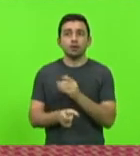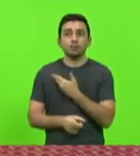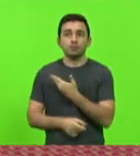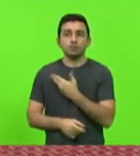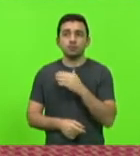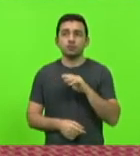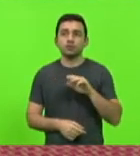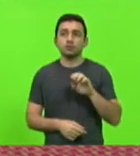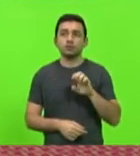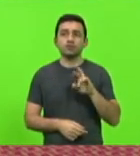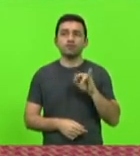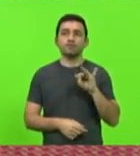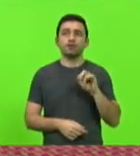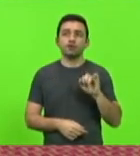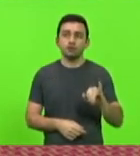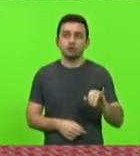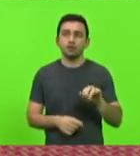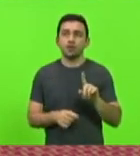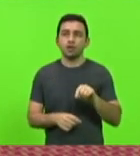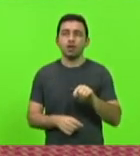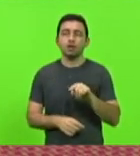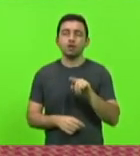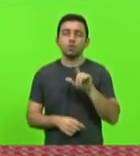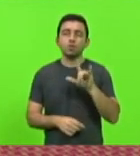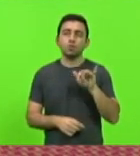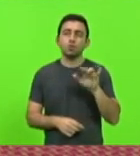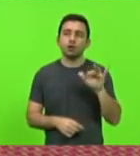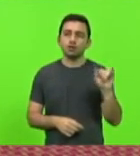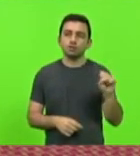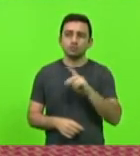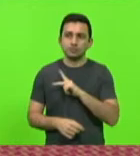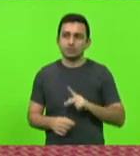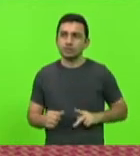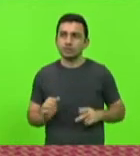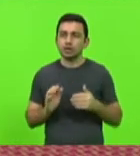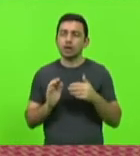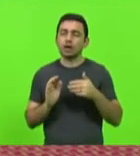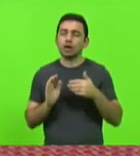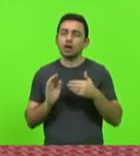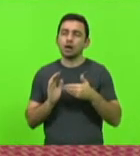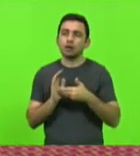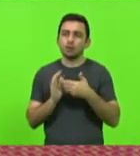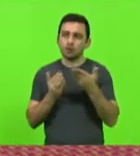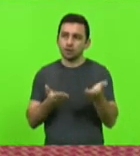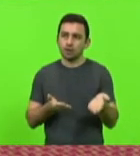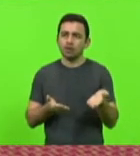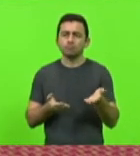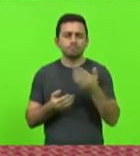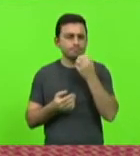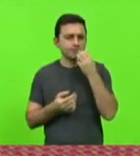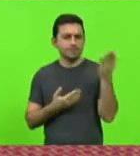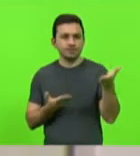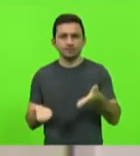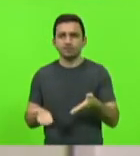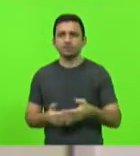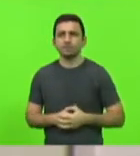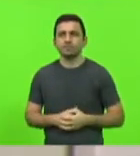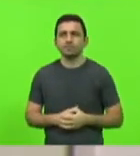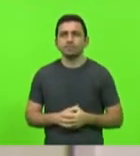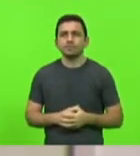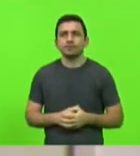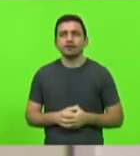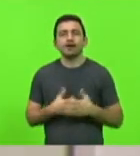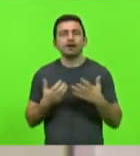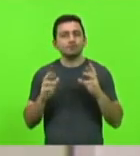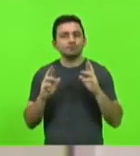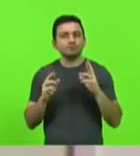Ivair Nils e o Lucas, presidente da Câmara. Sejam bem-vindos à nossa Casa Legislativa aí. Também quero